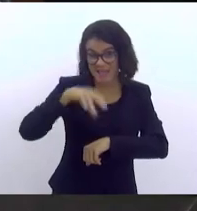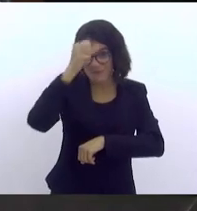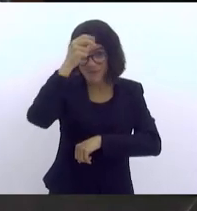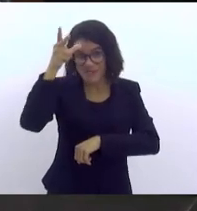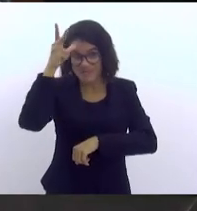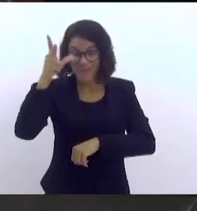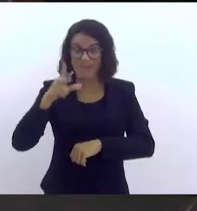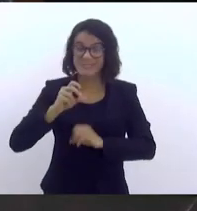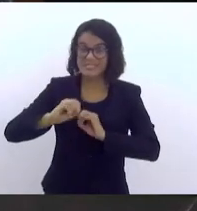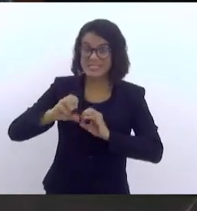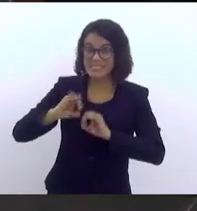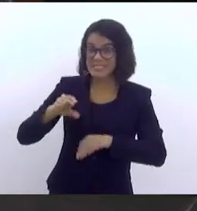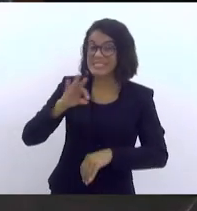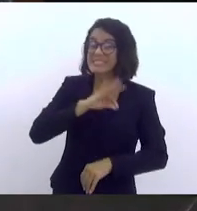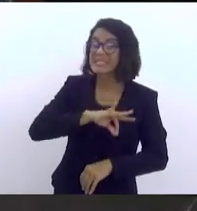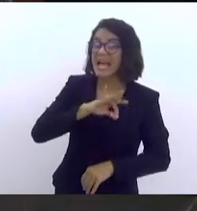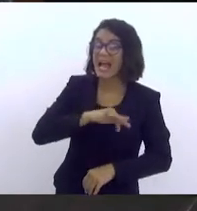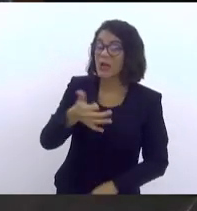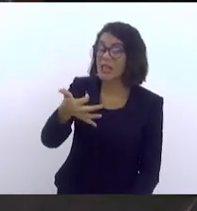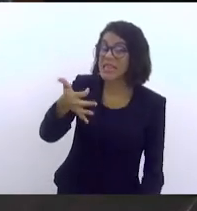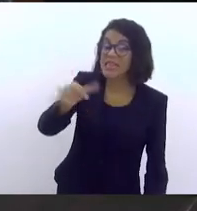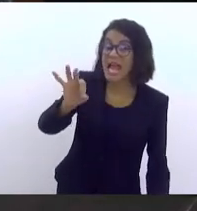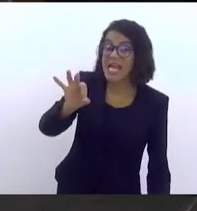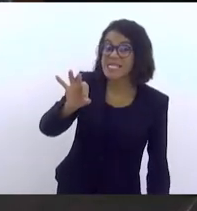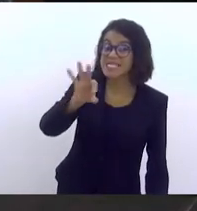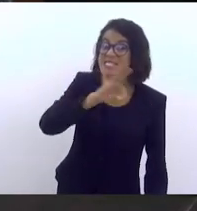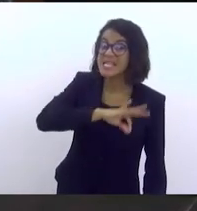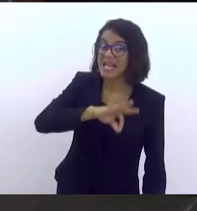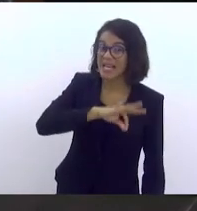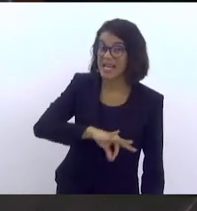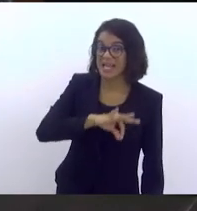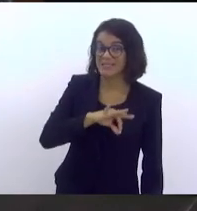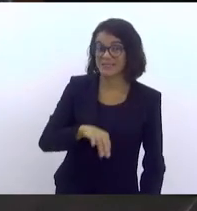ganhavamos 10 salários mínimos